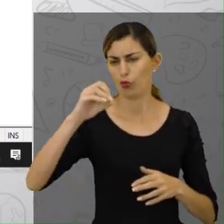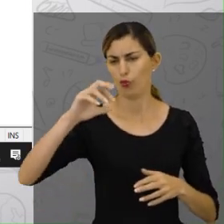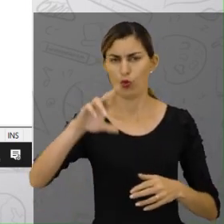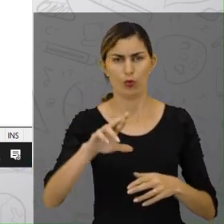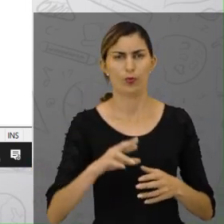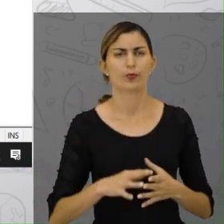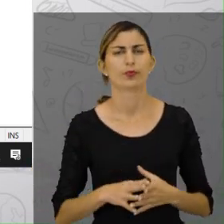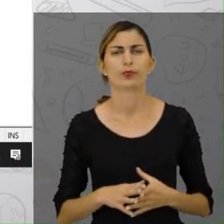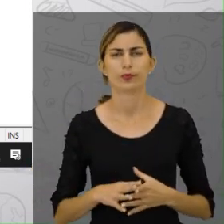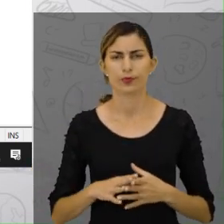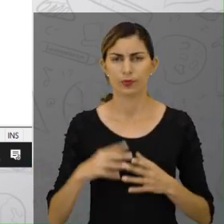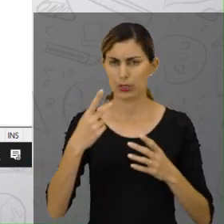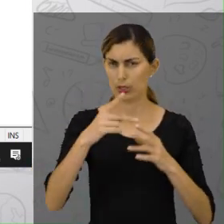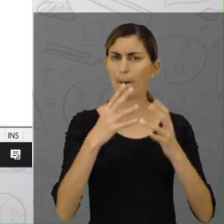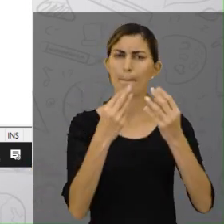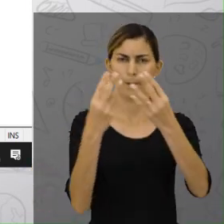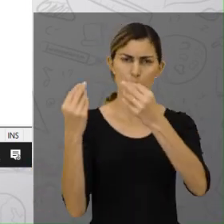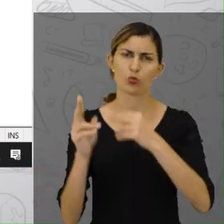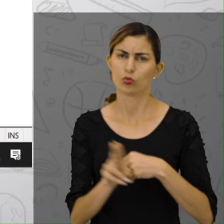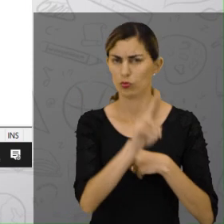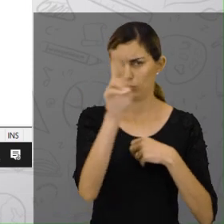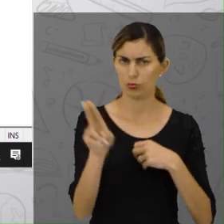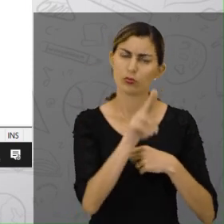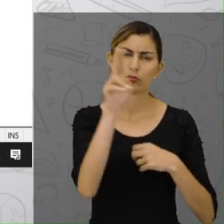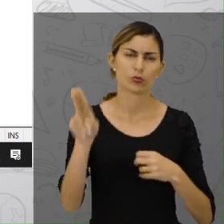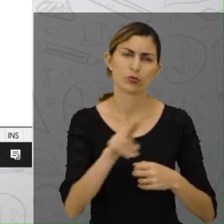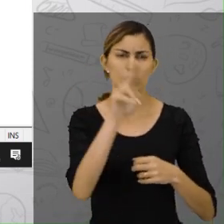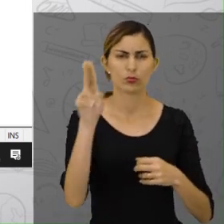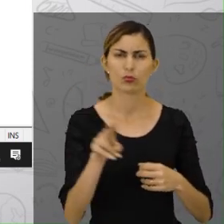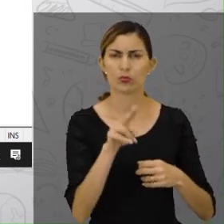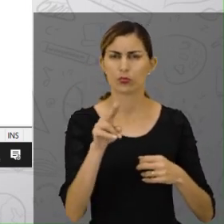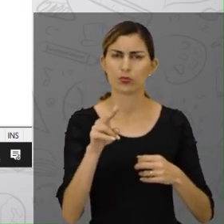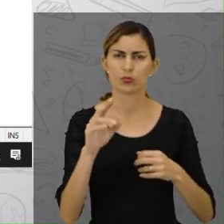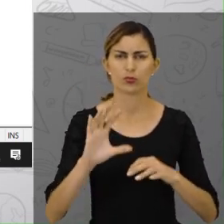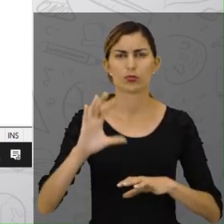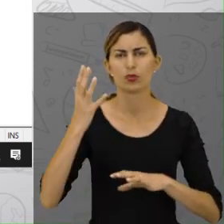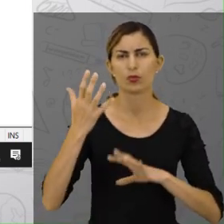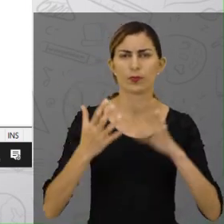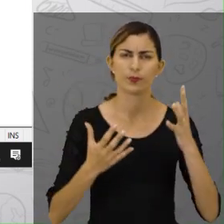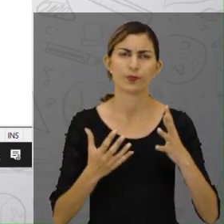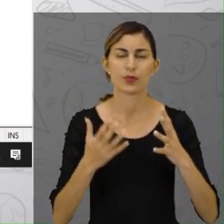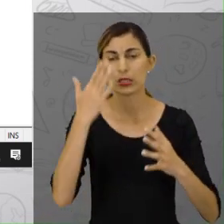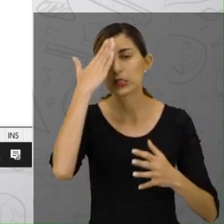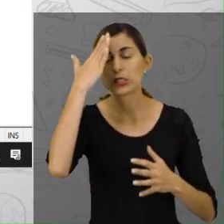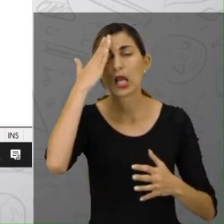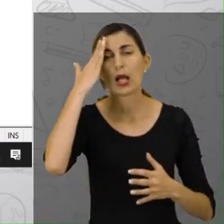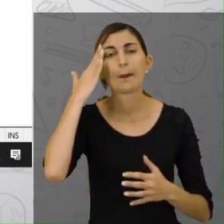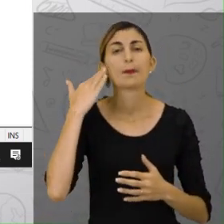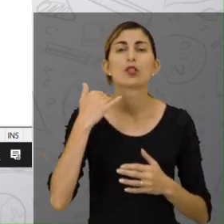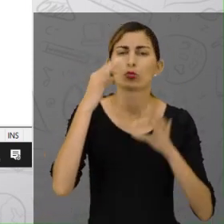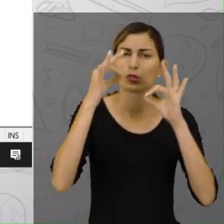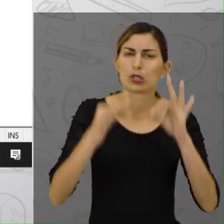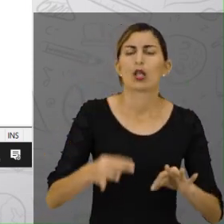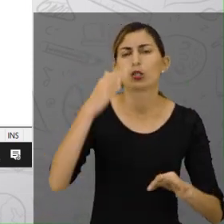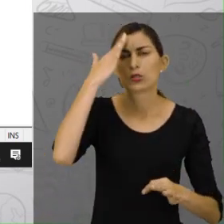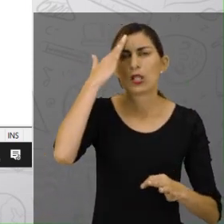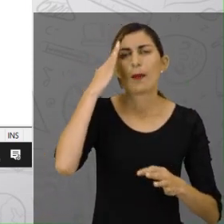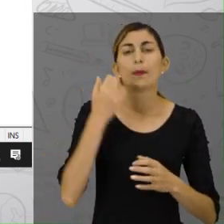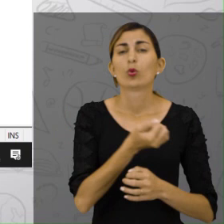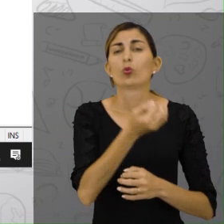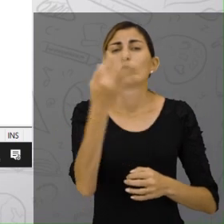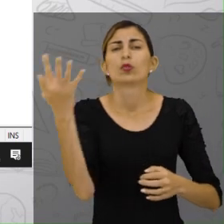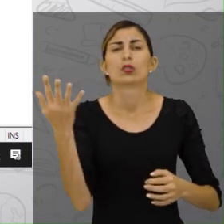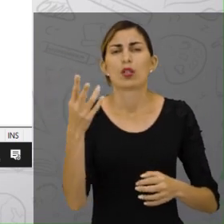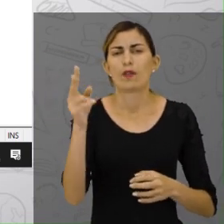O for é muito utilizado em ocasiões que a gente sabe exatamente